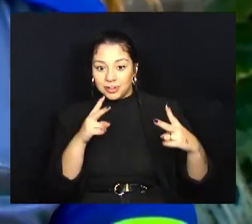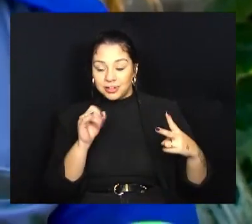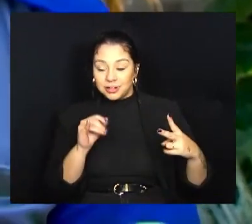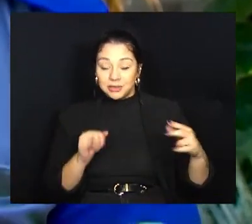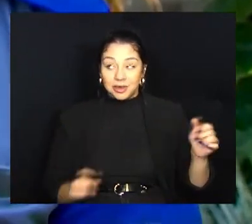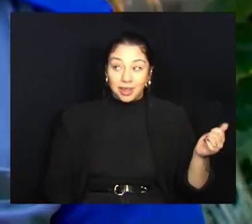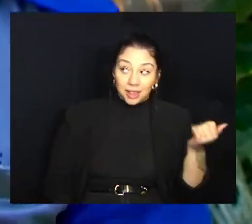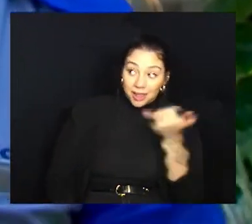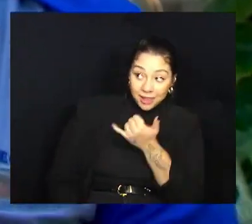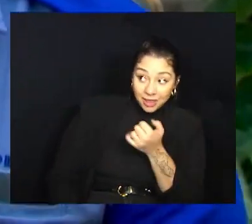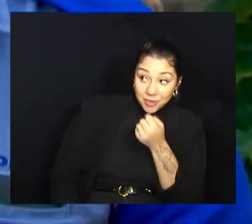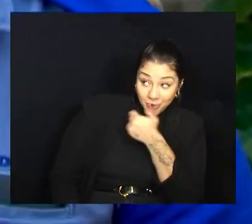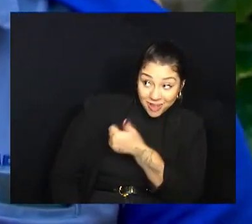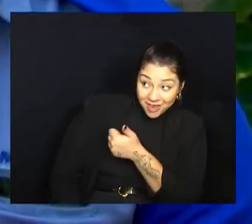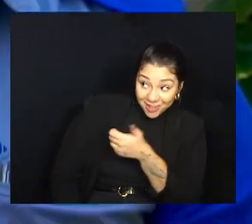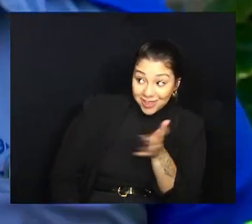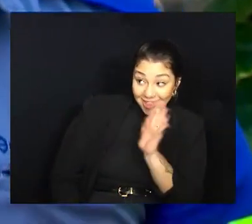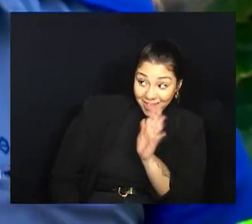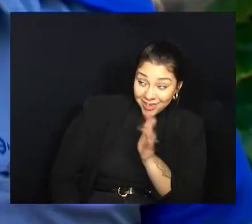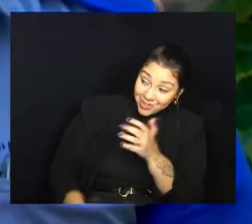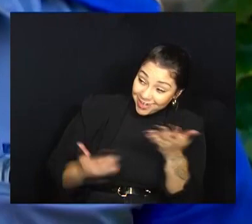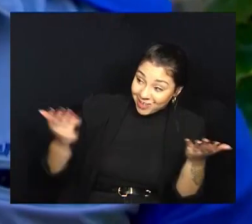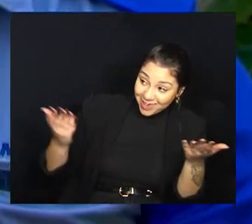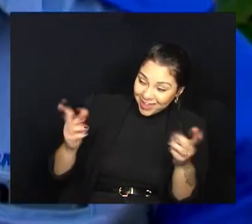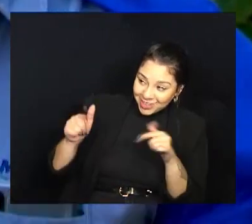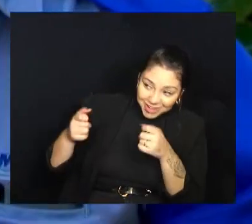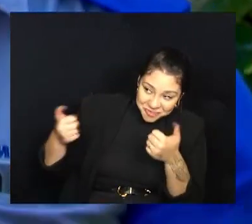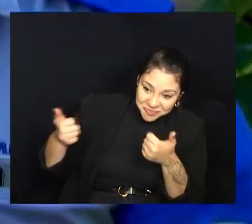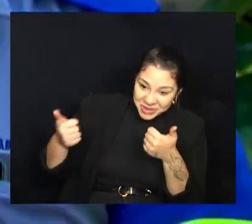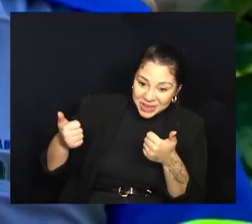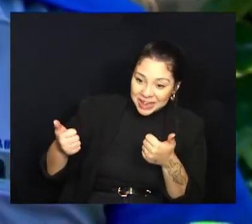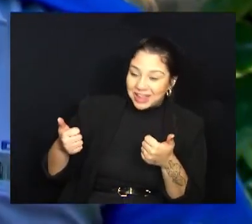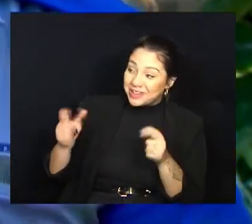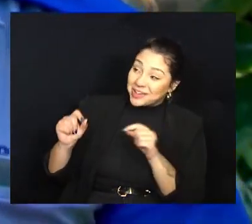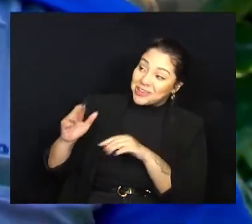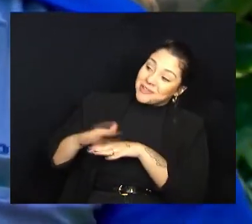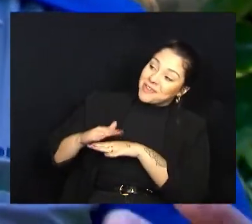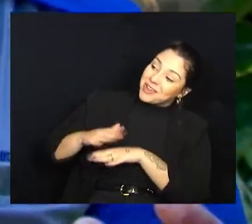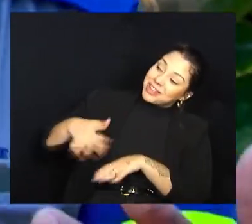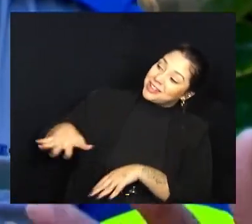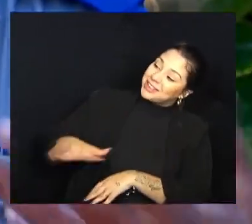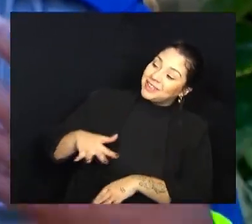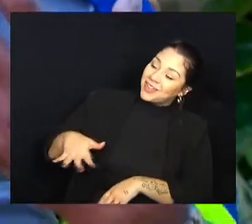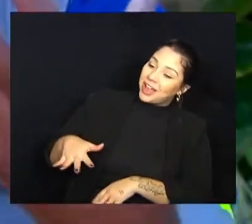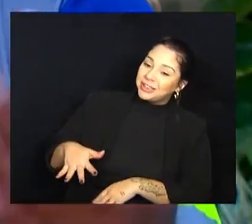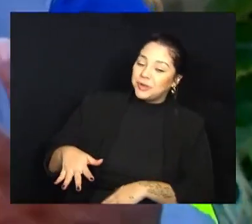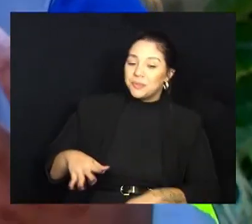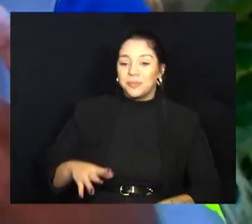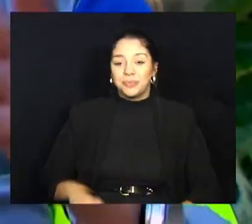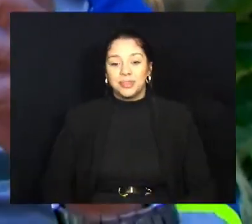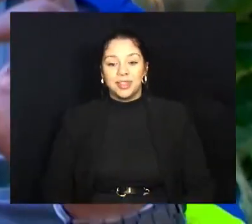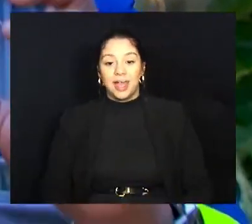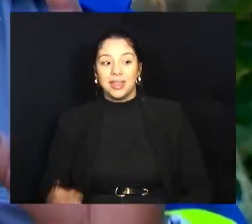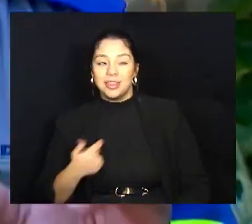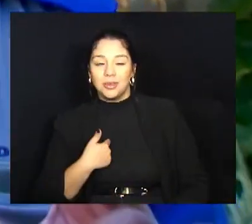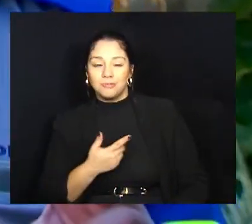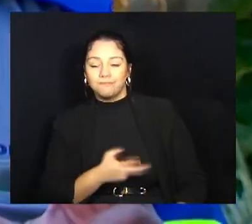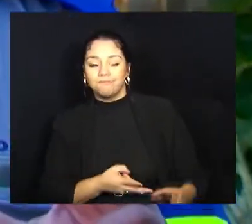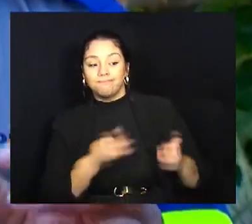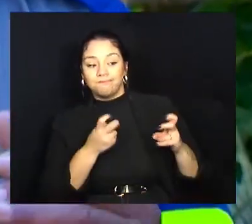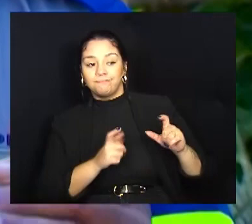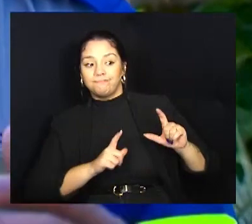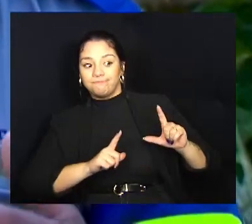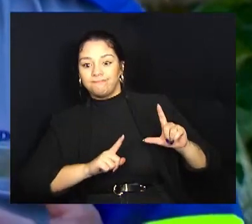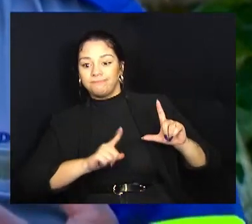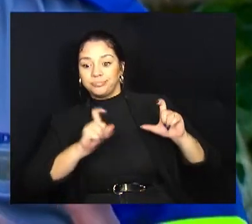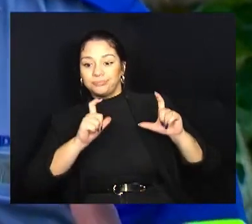dissesse: e aí, qual foi? Qual é? O que você faz nesse espaço? Talvez eu peguei essa visão, tirei